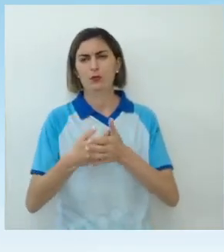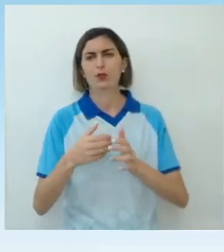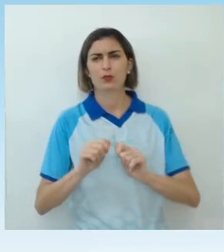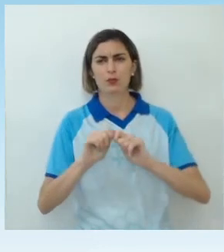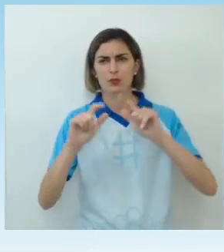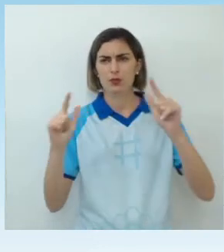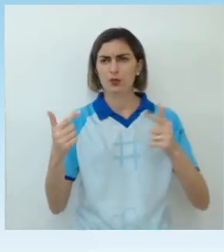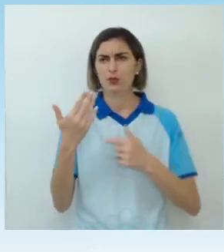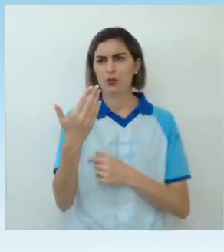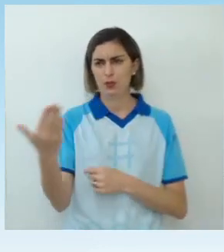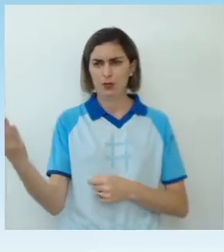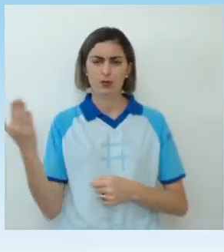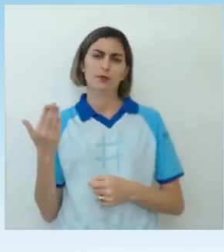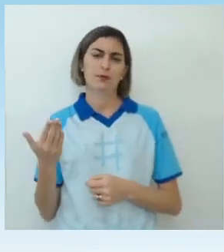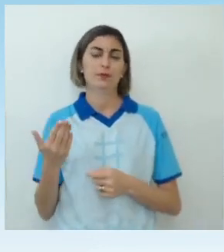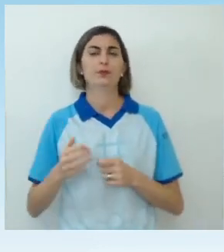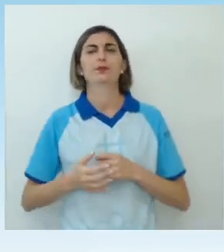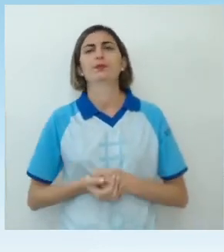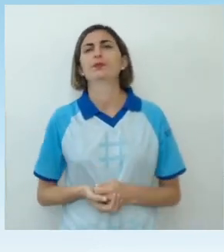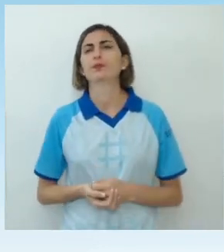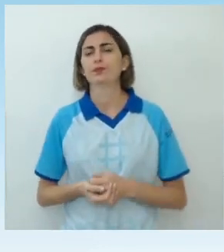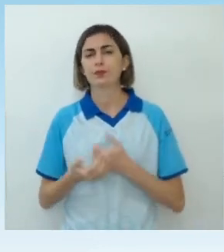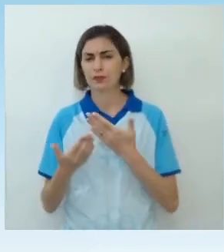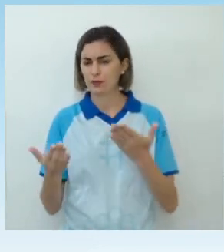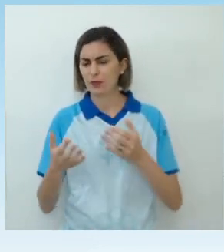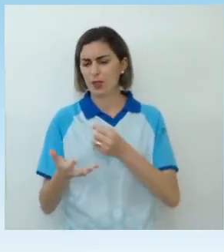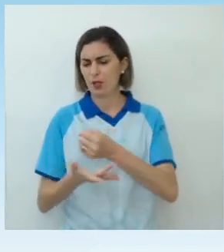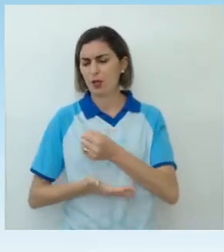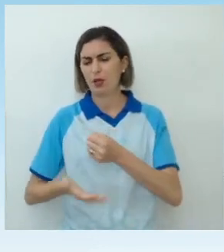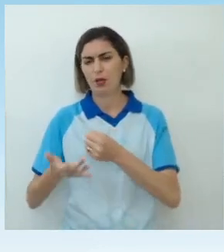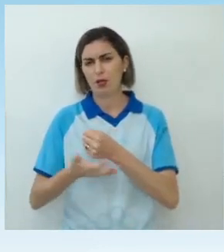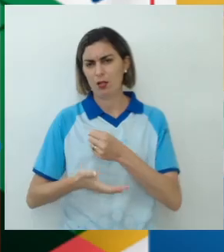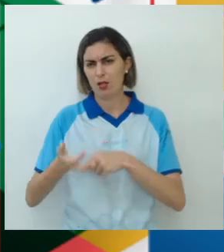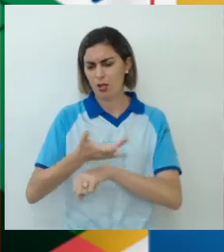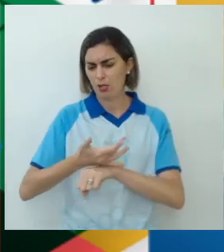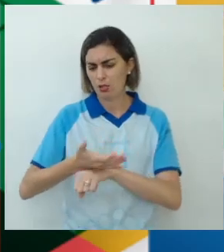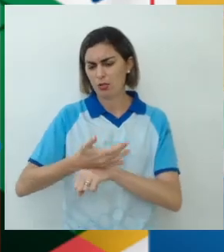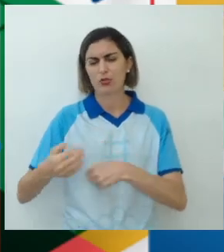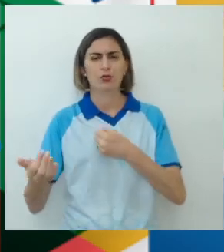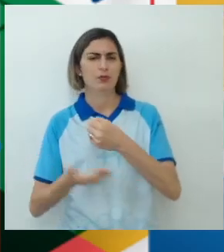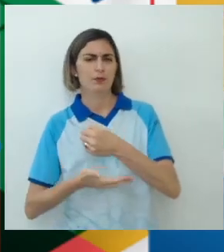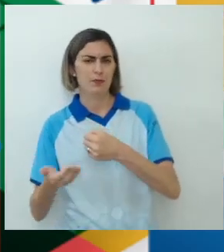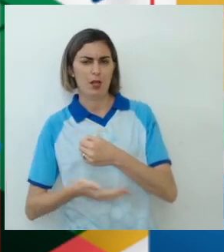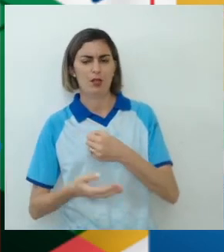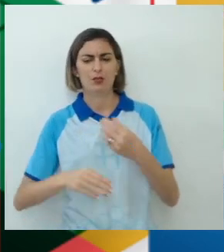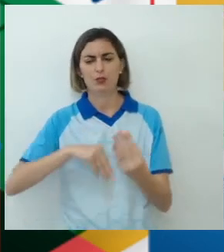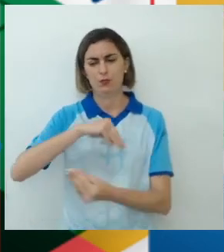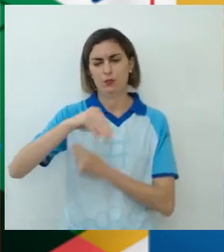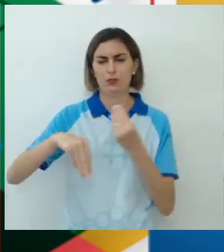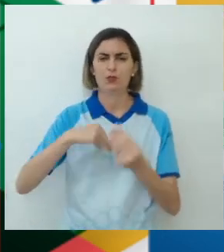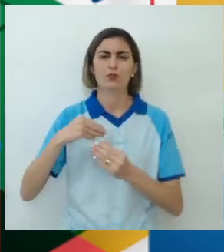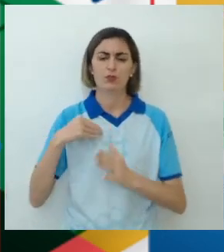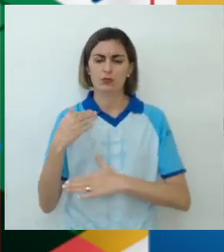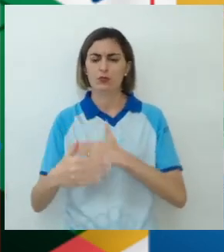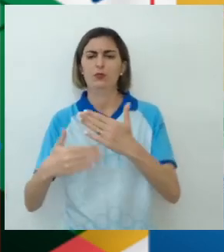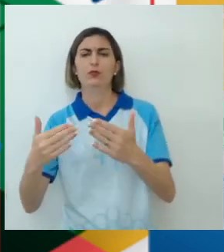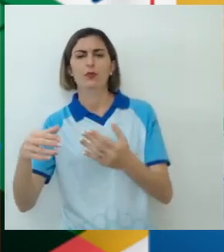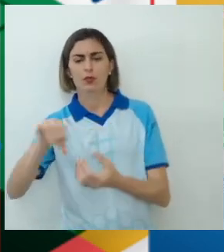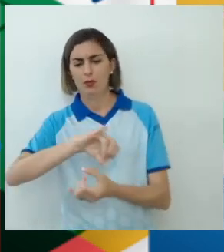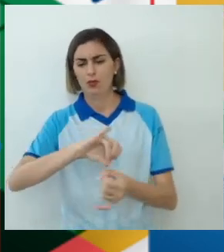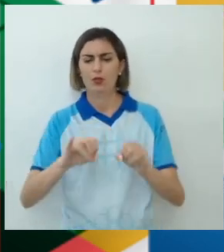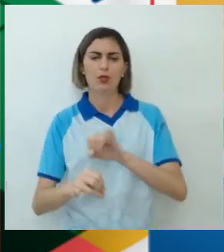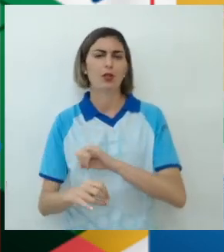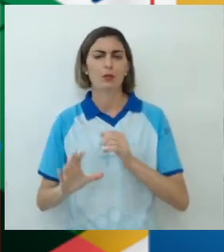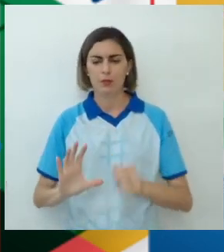Então, a próxima questão diz assim: ácidos e bases são substâncias presentes em inúmeros processos químicos